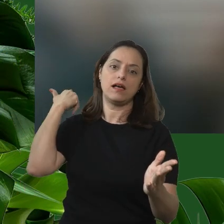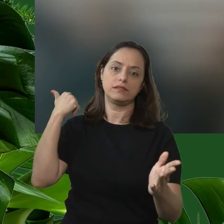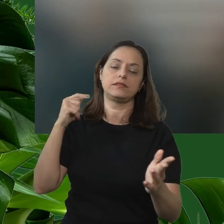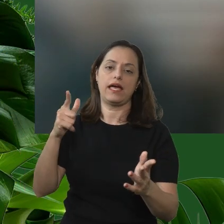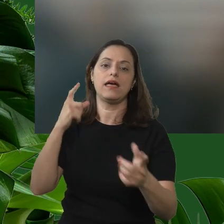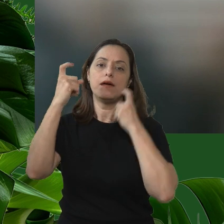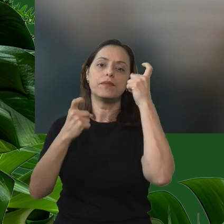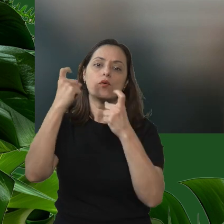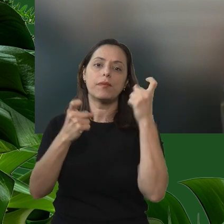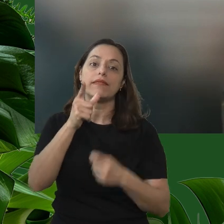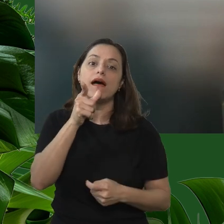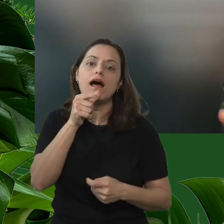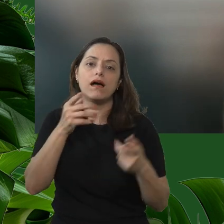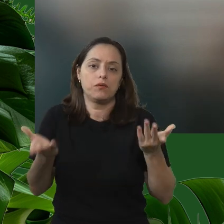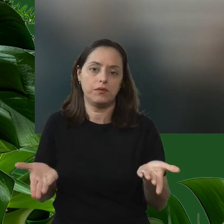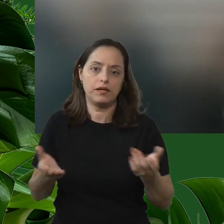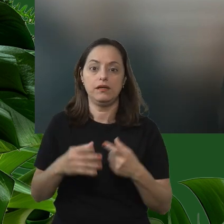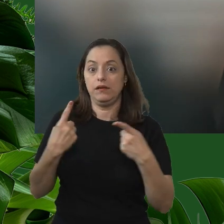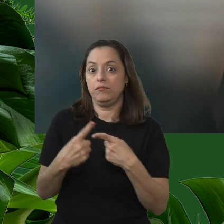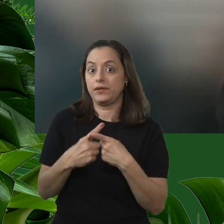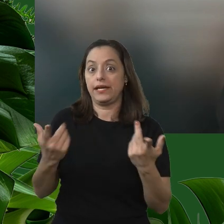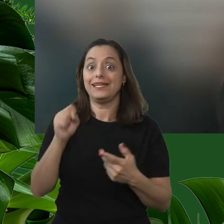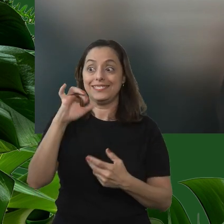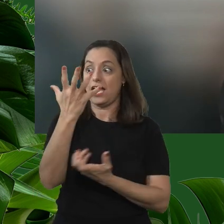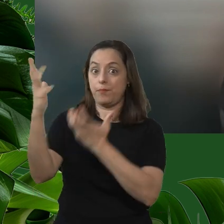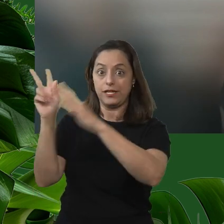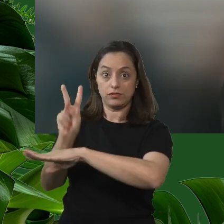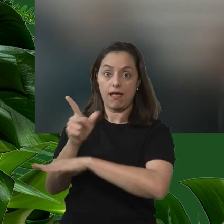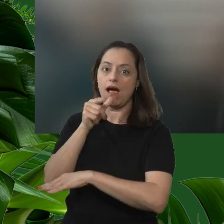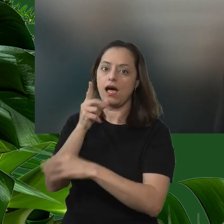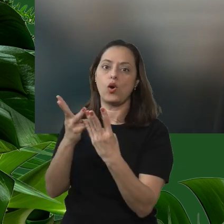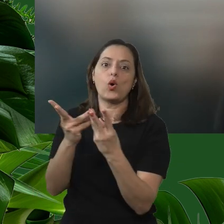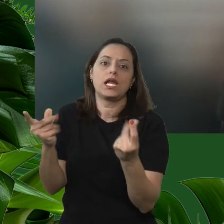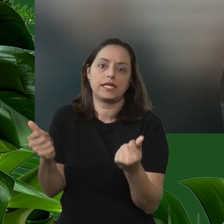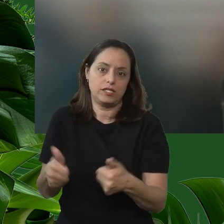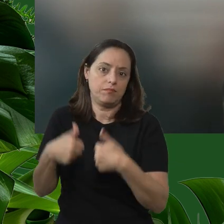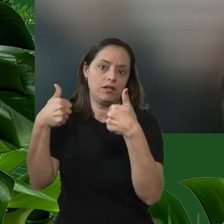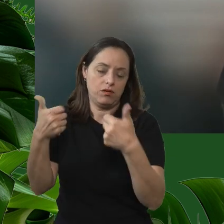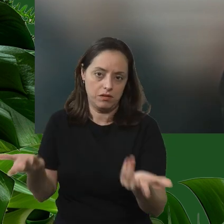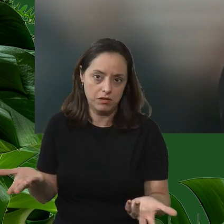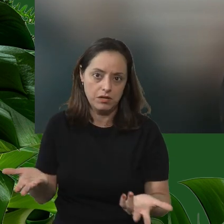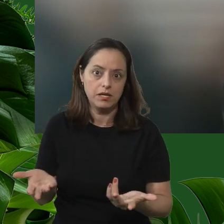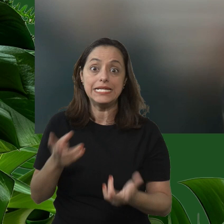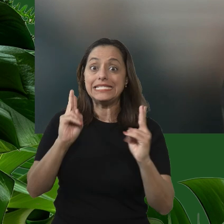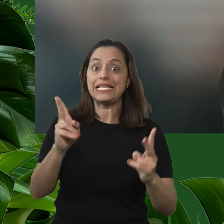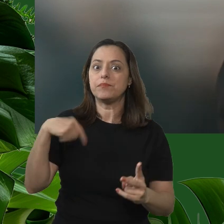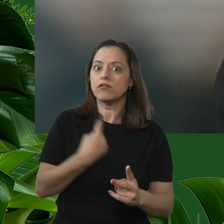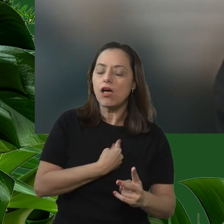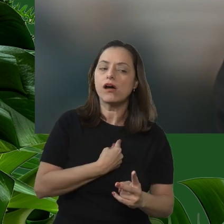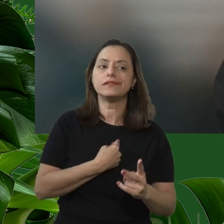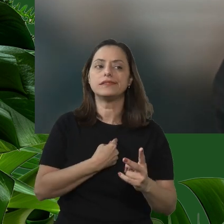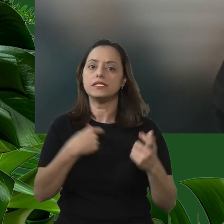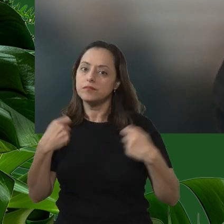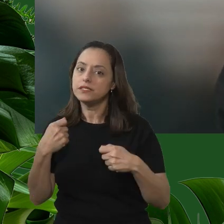porque a natureza provê água, né? Se eu tenho ambientes conservados, eu tenho água em melhor qualidade, a gente pode dizer que a gente sempre, de alguma forma, esteve contribuindo